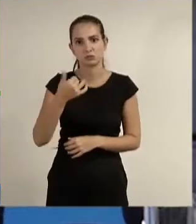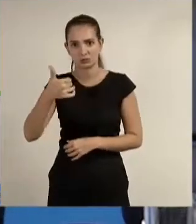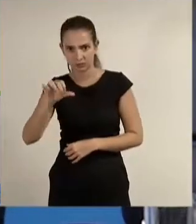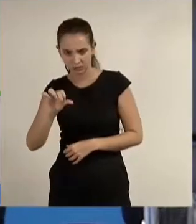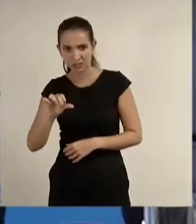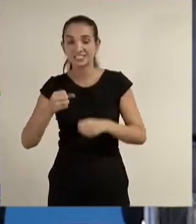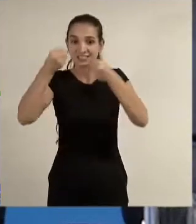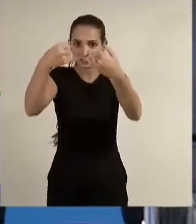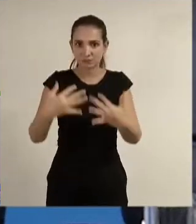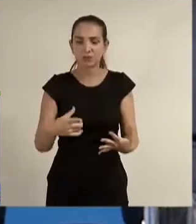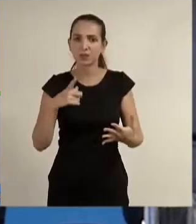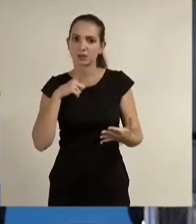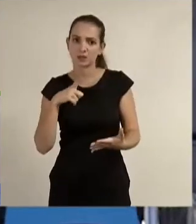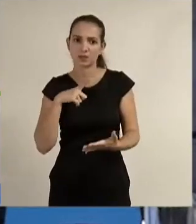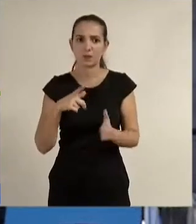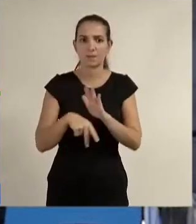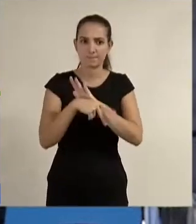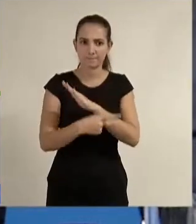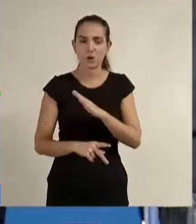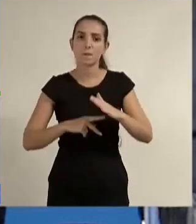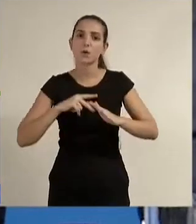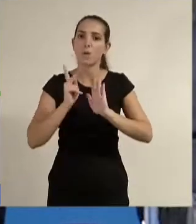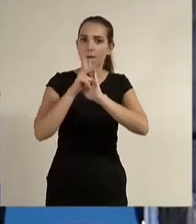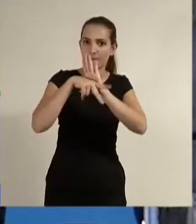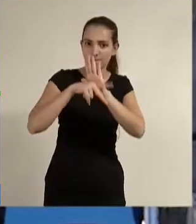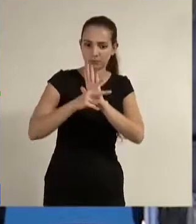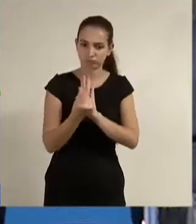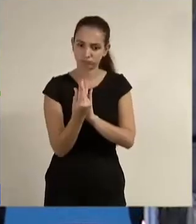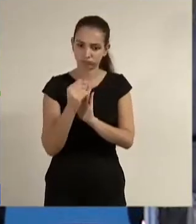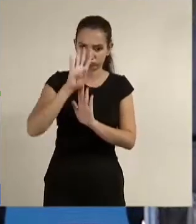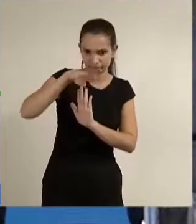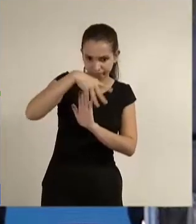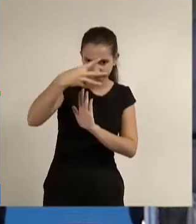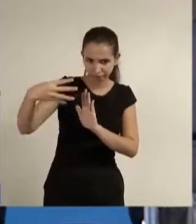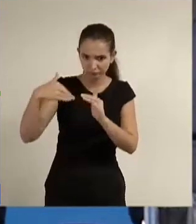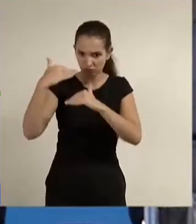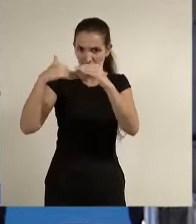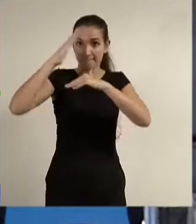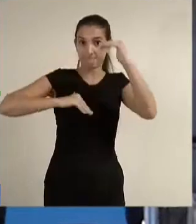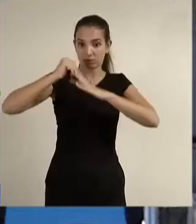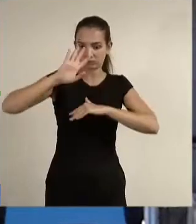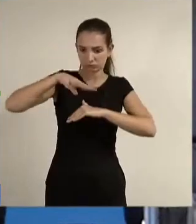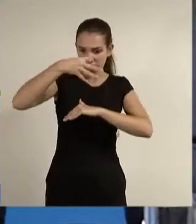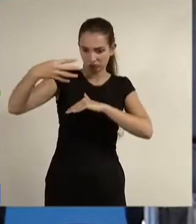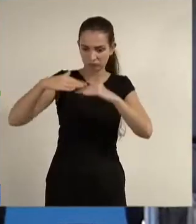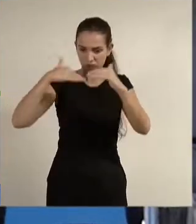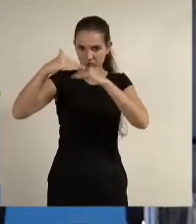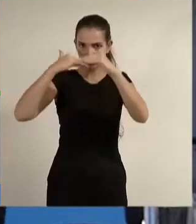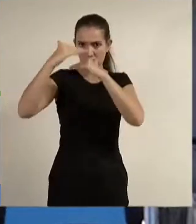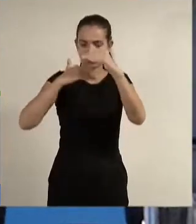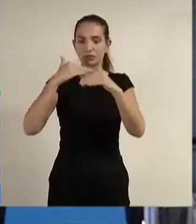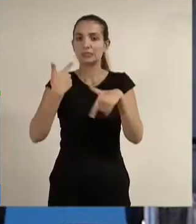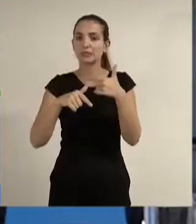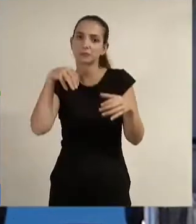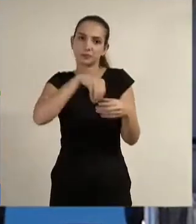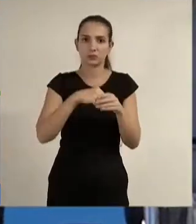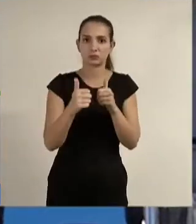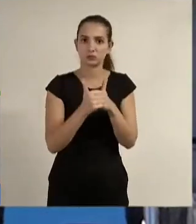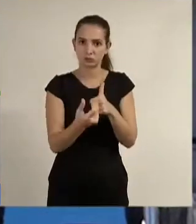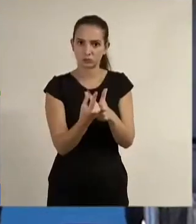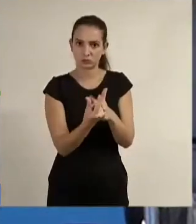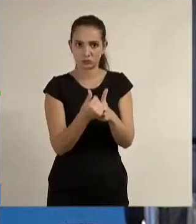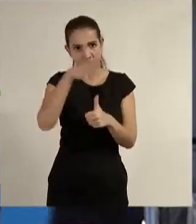a consolidação do plano de cargos, carreira e remuneração do quadro de pessoal do Tribunal de Contas do Estado de Mato Grosso do